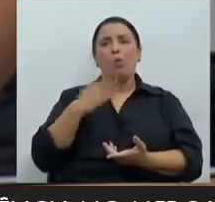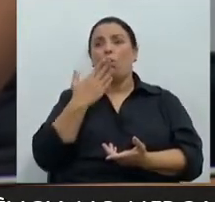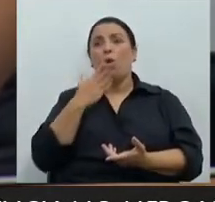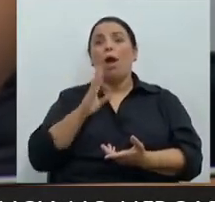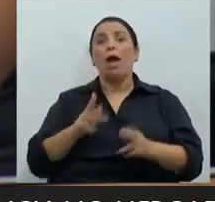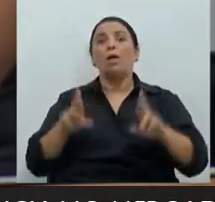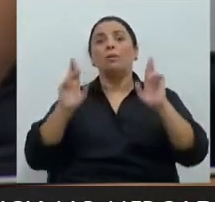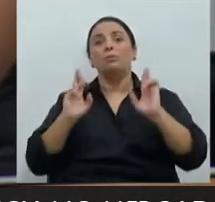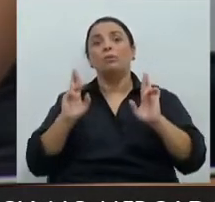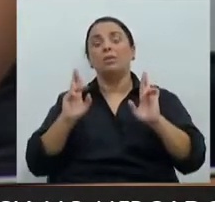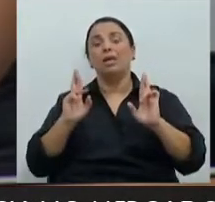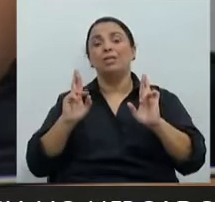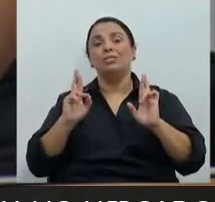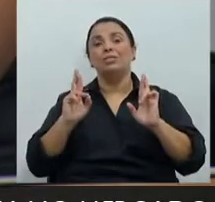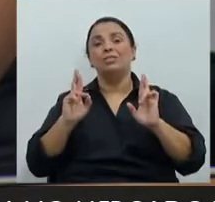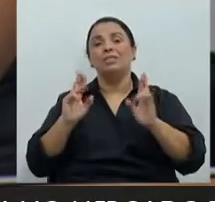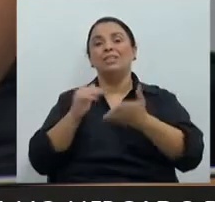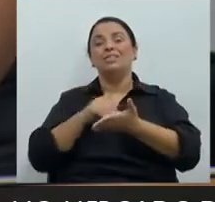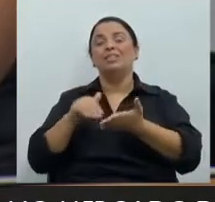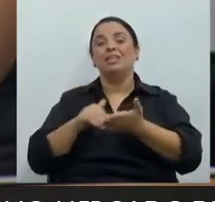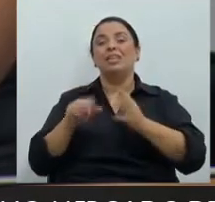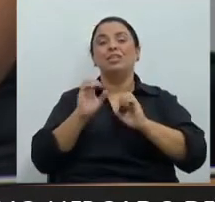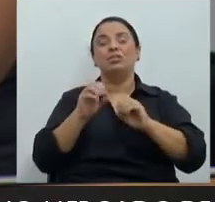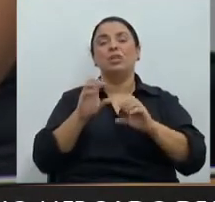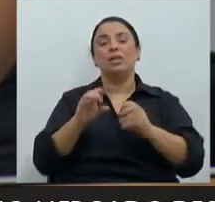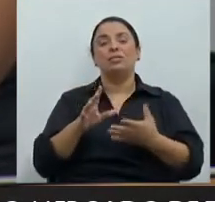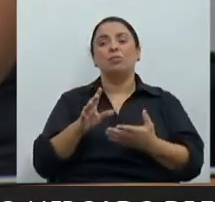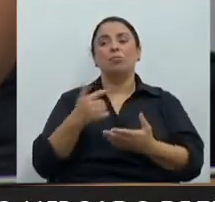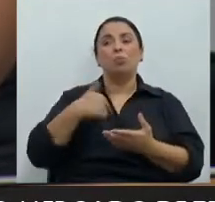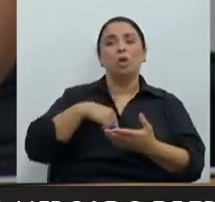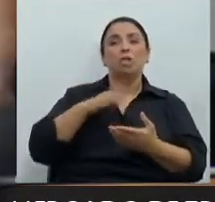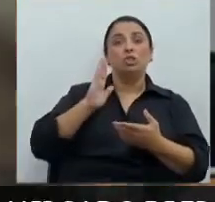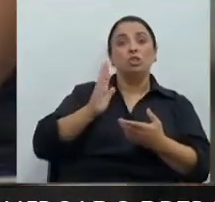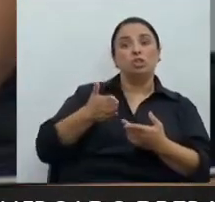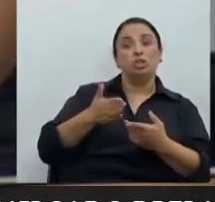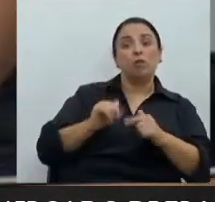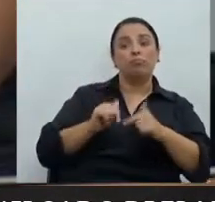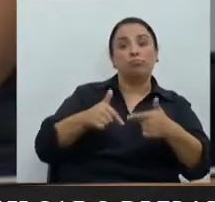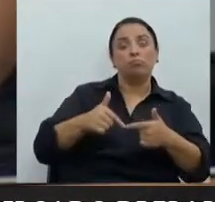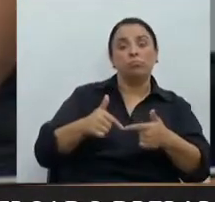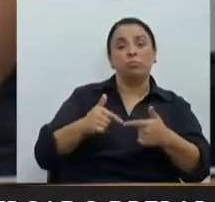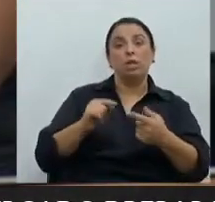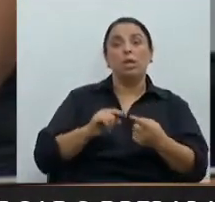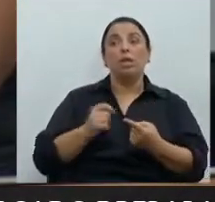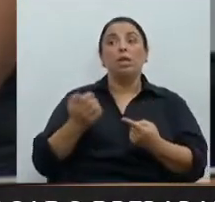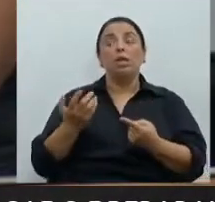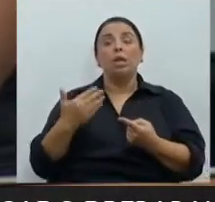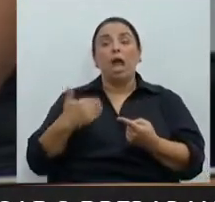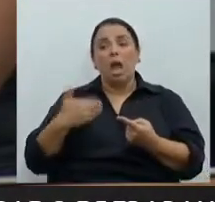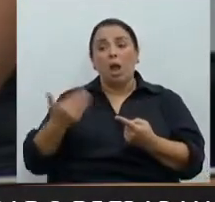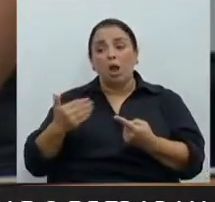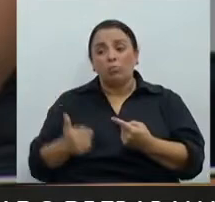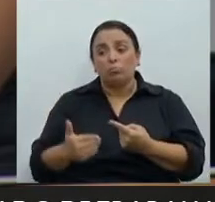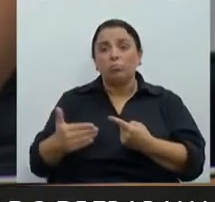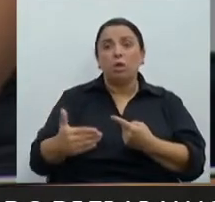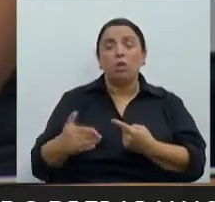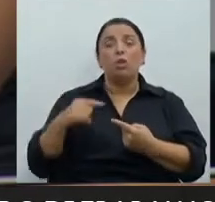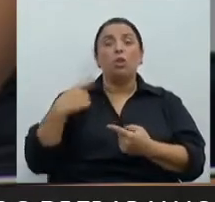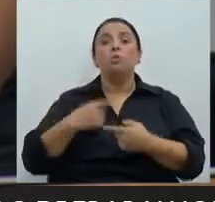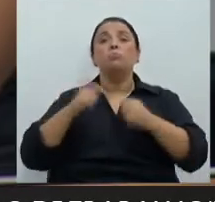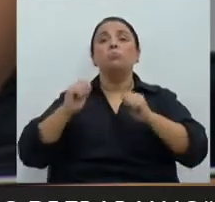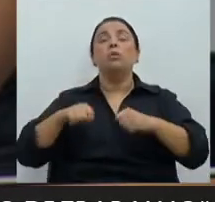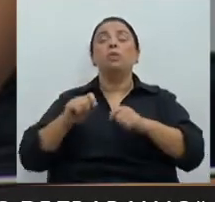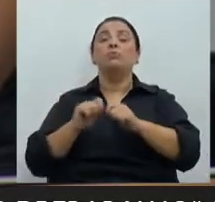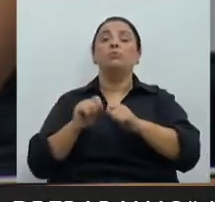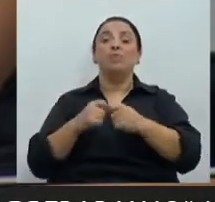já fazemos por esses estudantes e o que podemos articular a partir de uma rede de apoio de